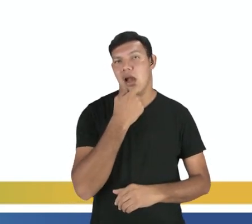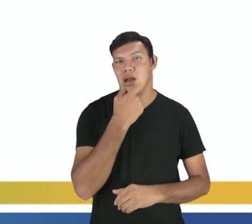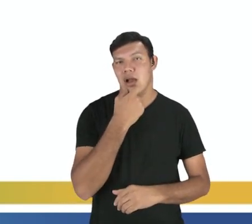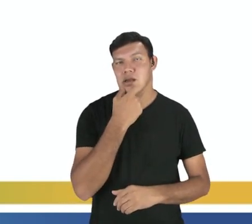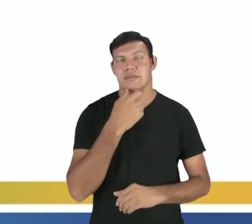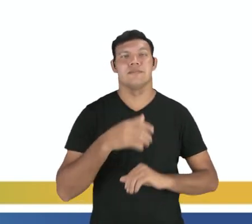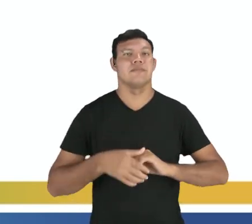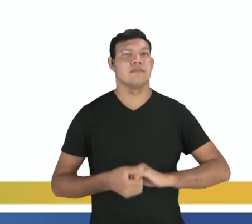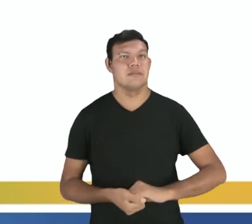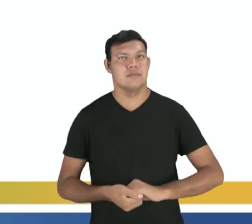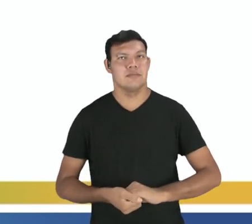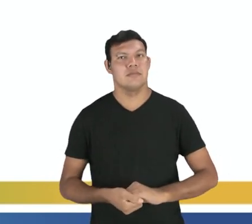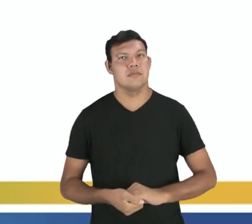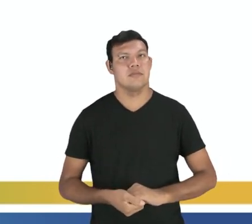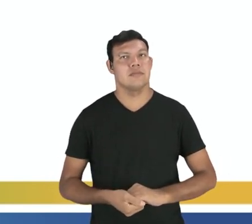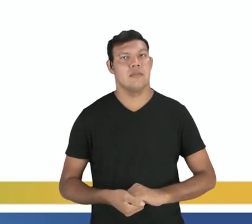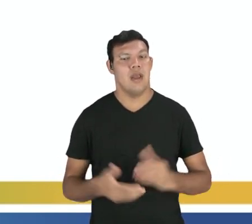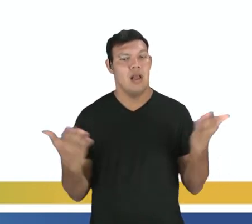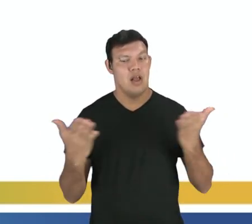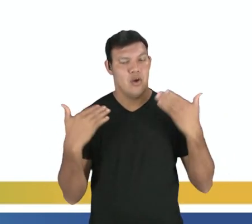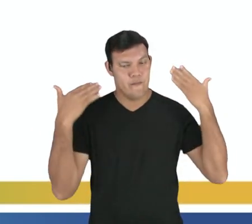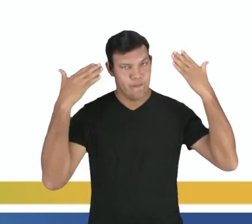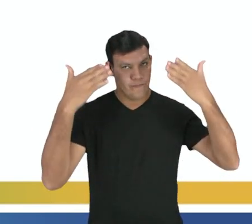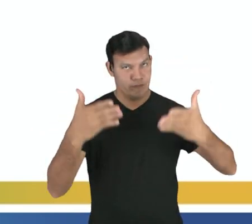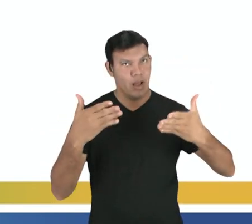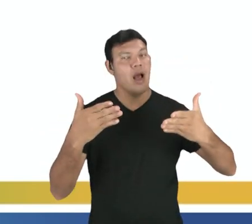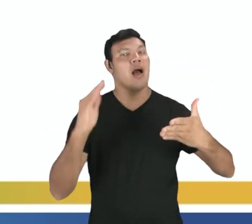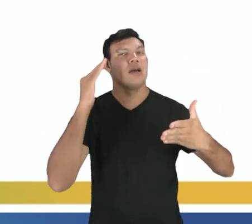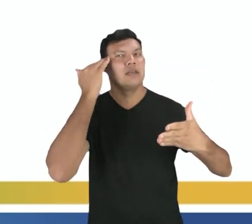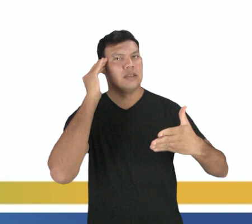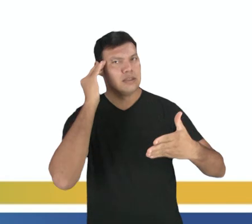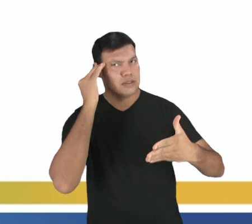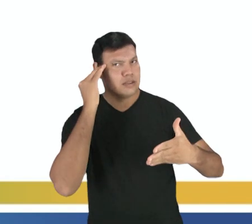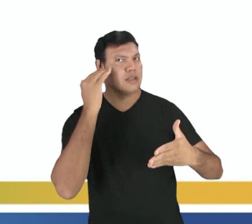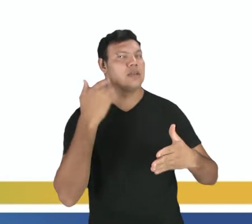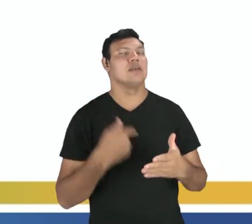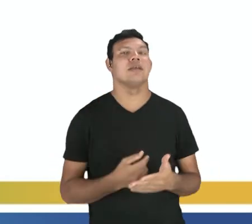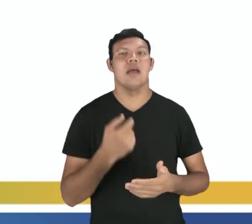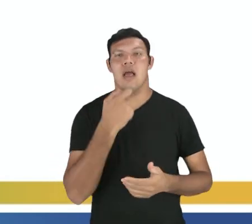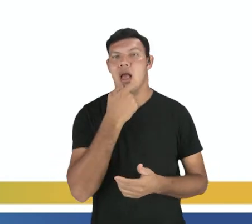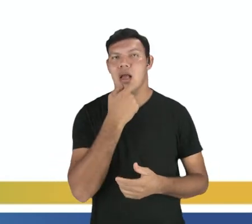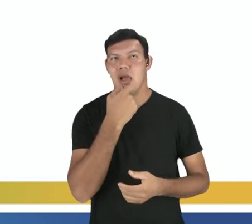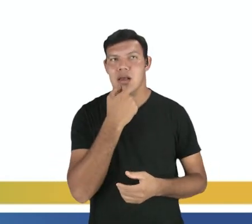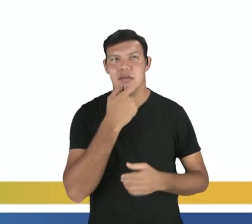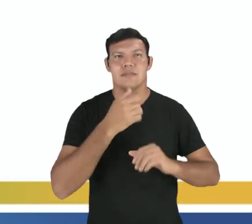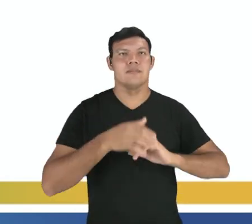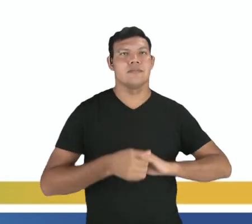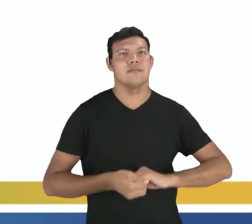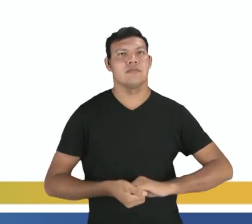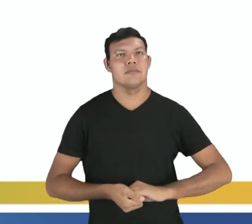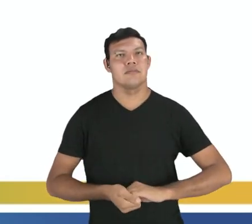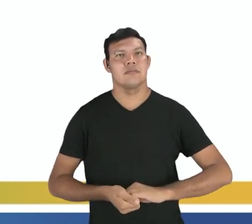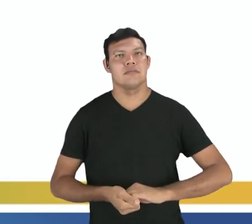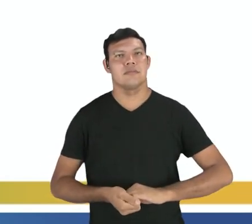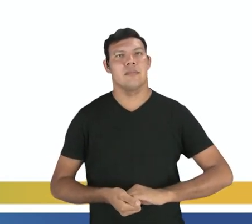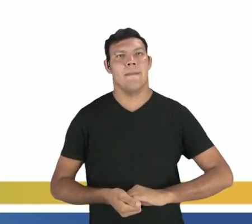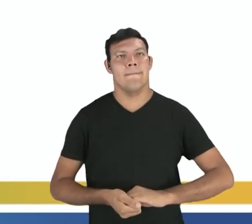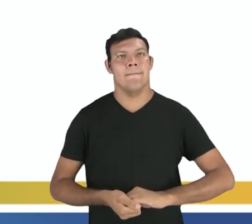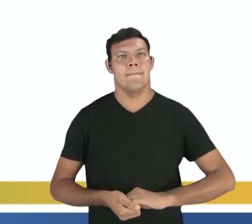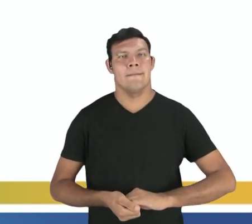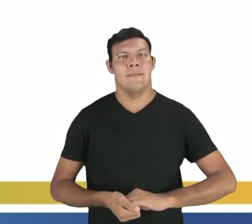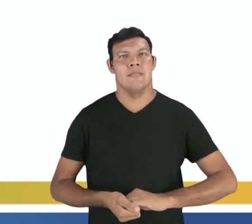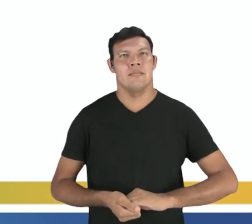Vamos, concentração, foco agora para a gente entender esse trocadilho em língua inglesa. I am on